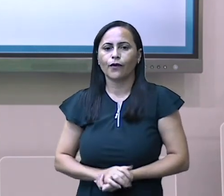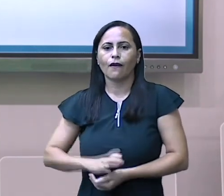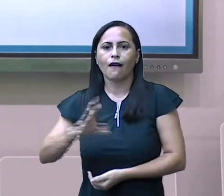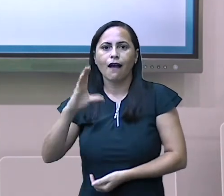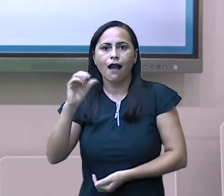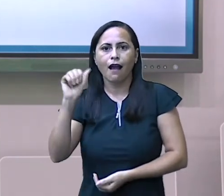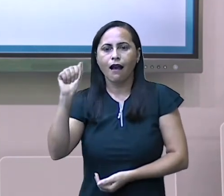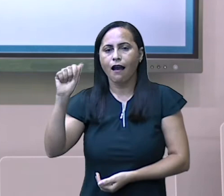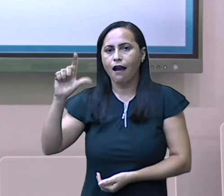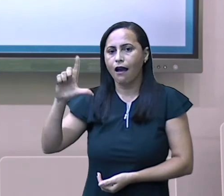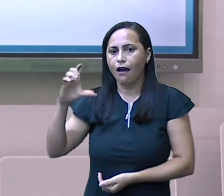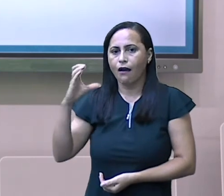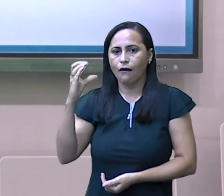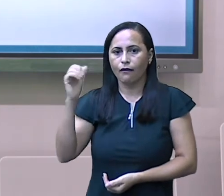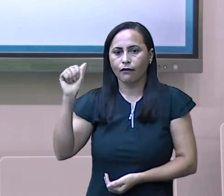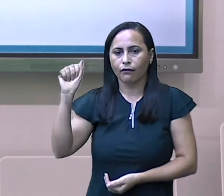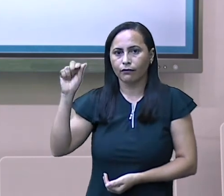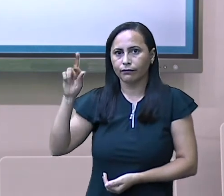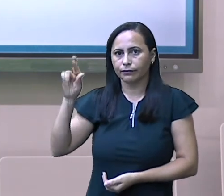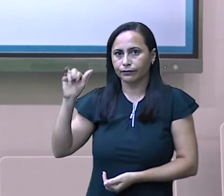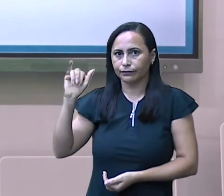Solo calcário.